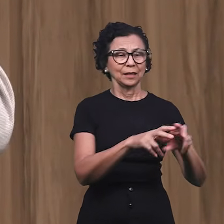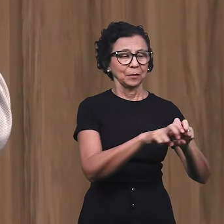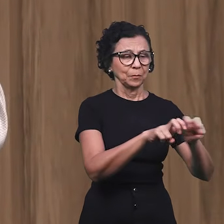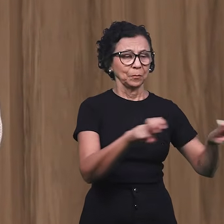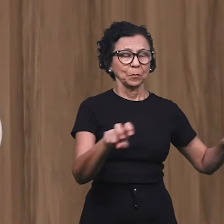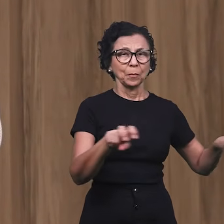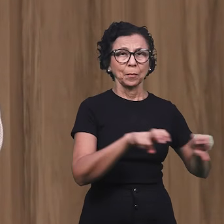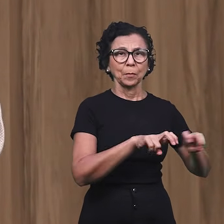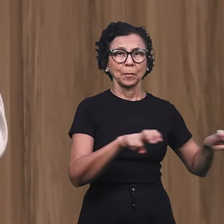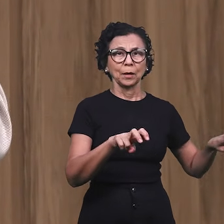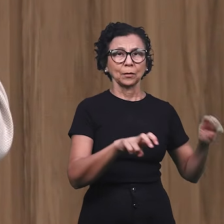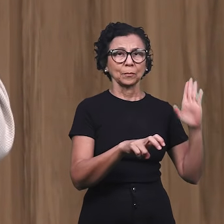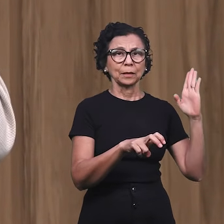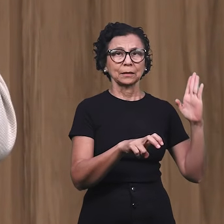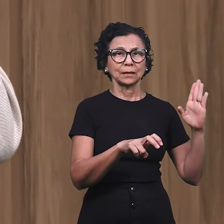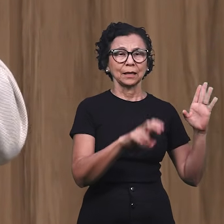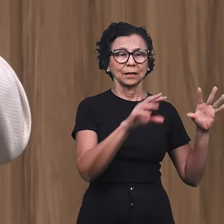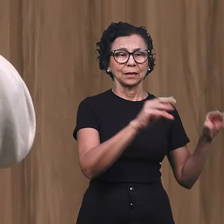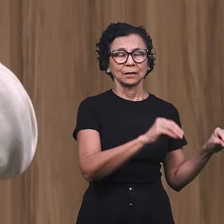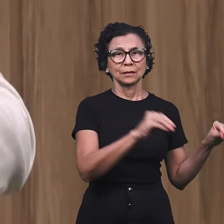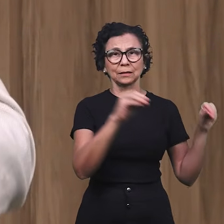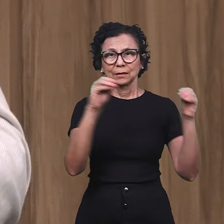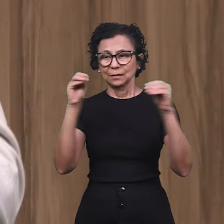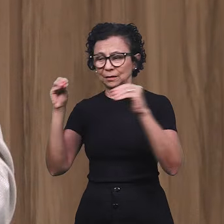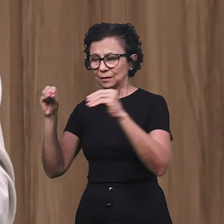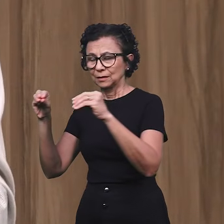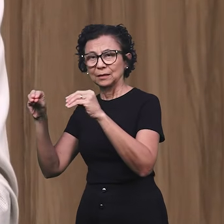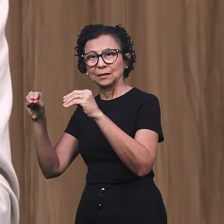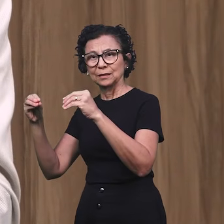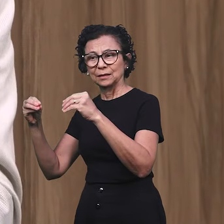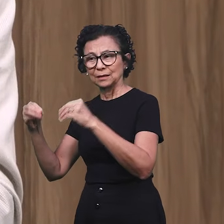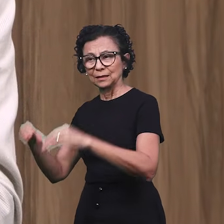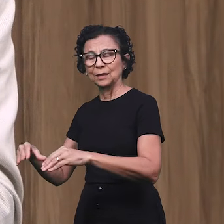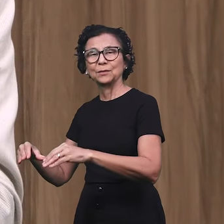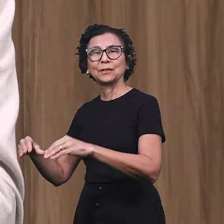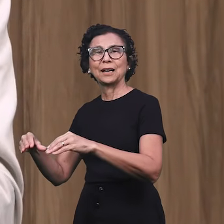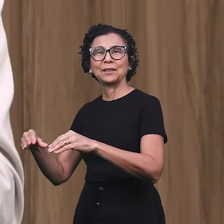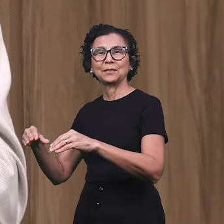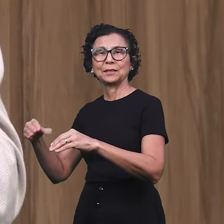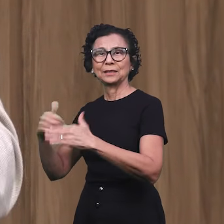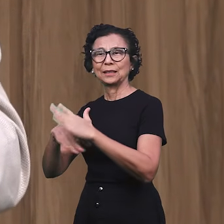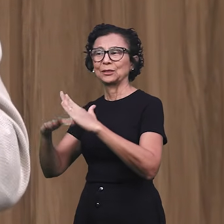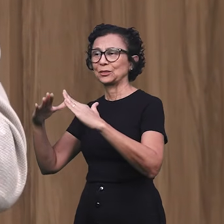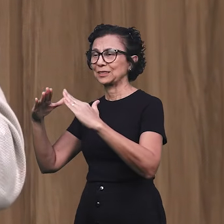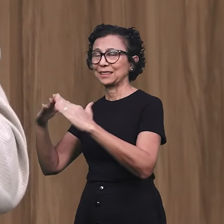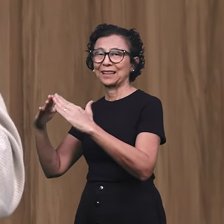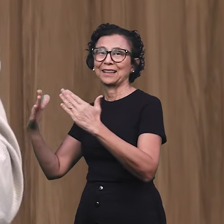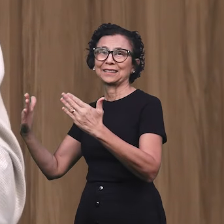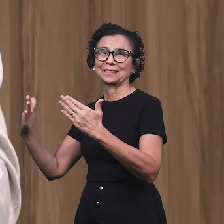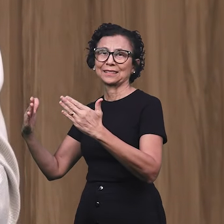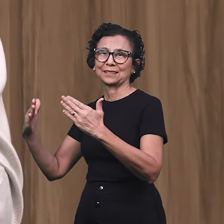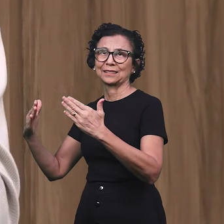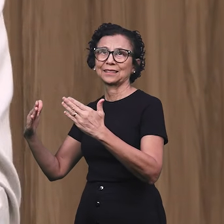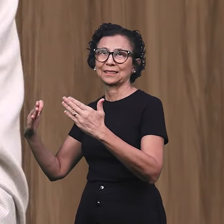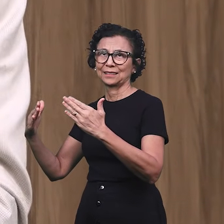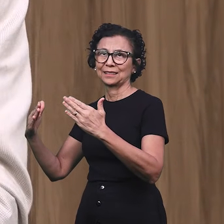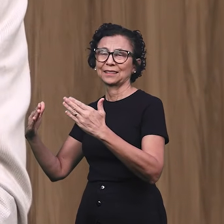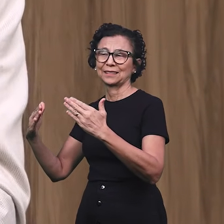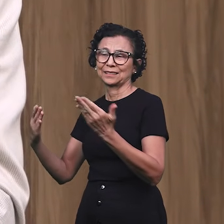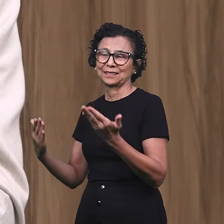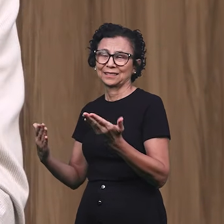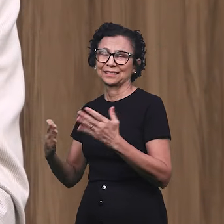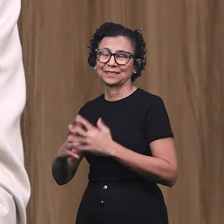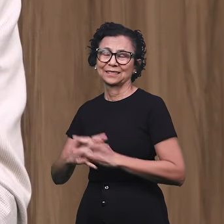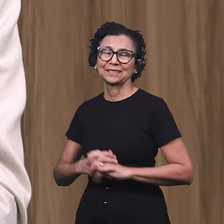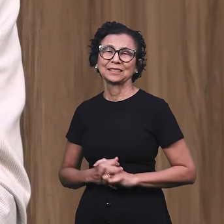tinha bancos da igreja na casa deles. Lógico que a mulher já não ia gostar muito, né? Que a sala mas é